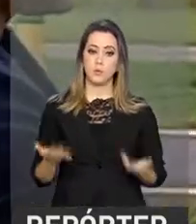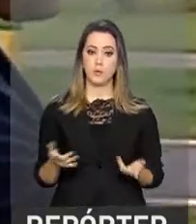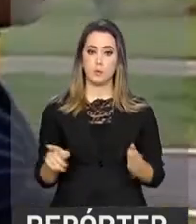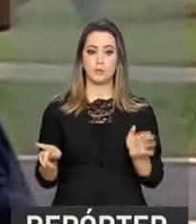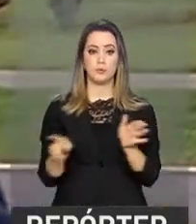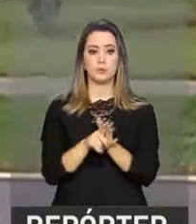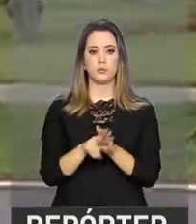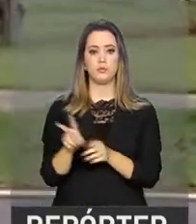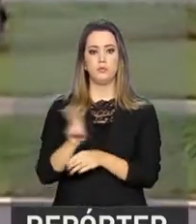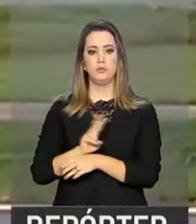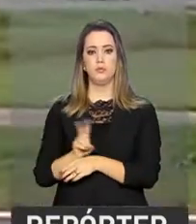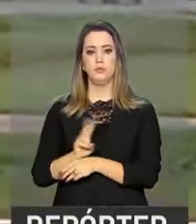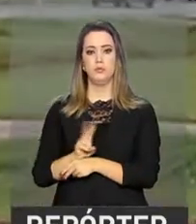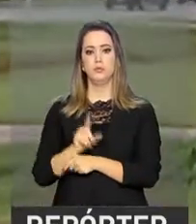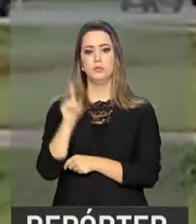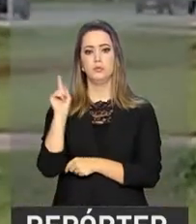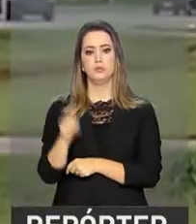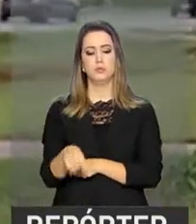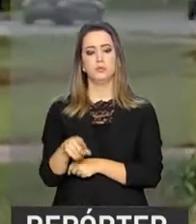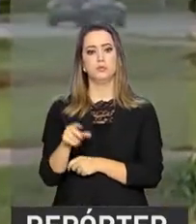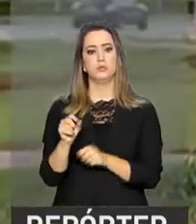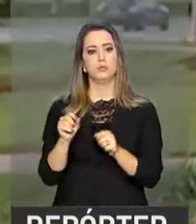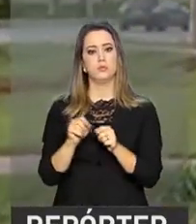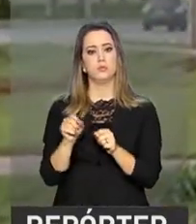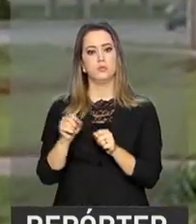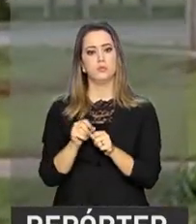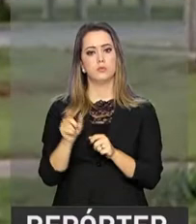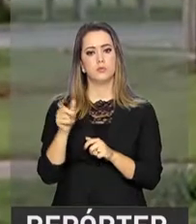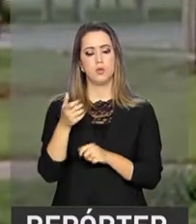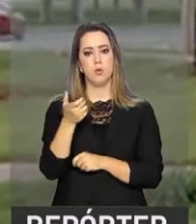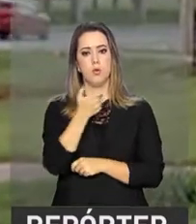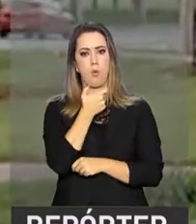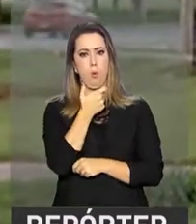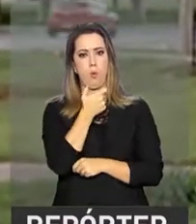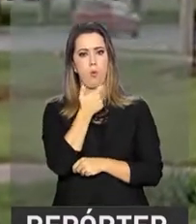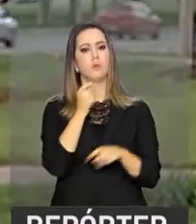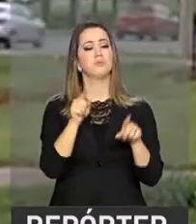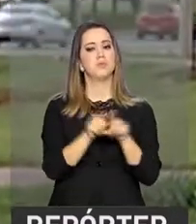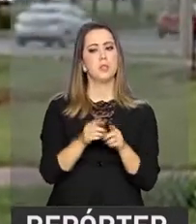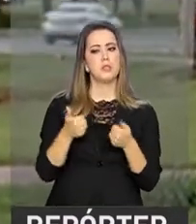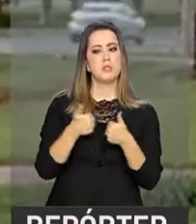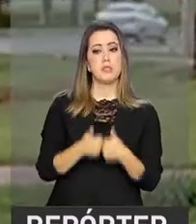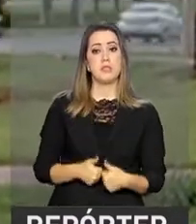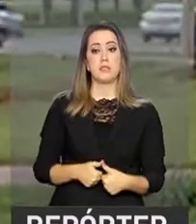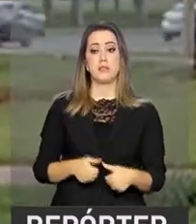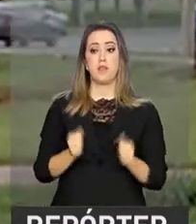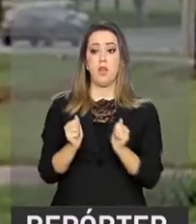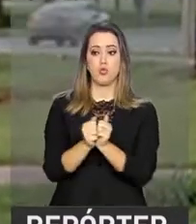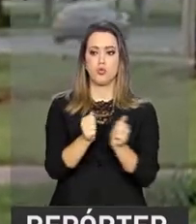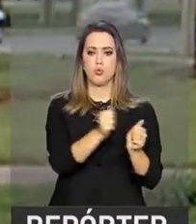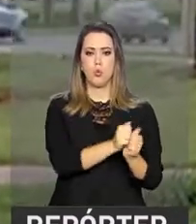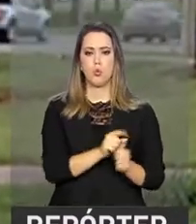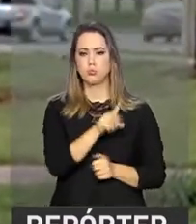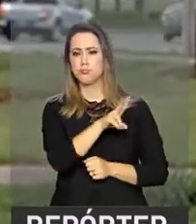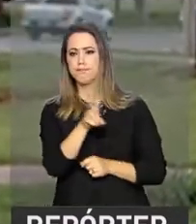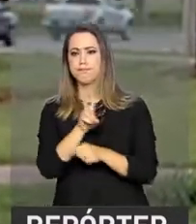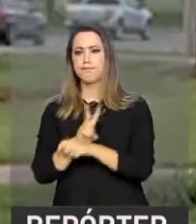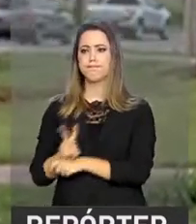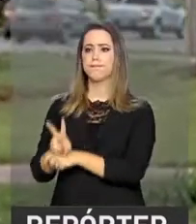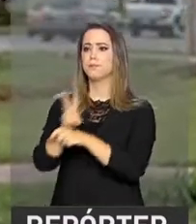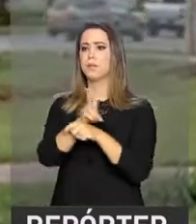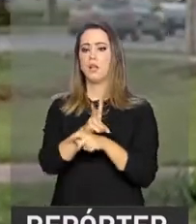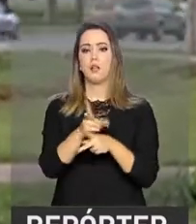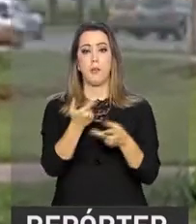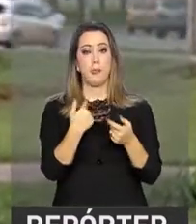própria fiscalização, que é fazer o maior número de testes possíveis, estar presente fazendo esses testes, a gente também tem um